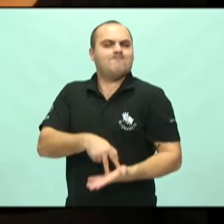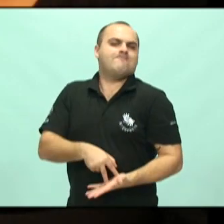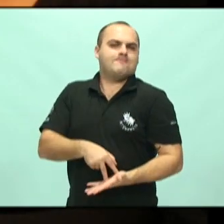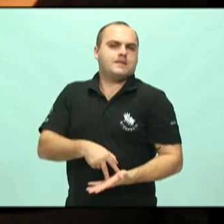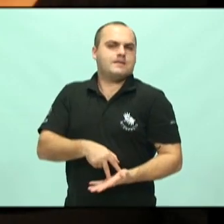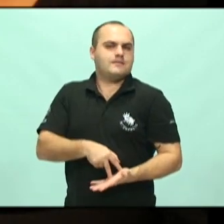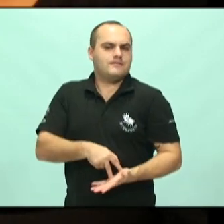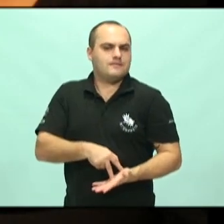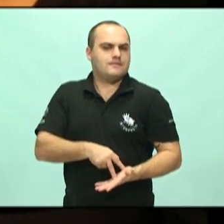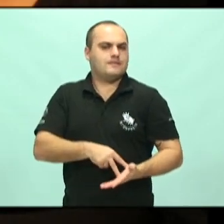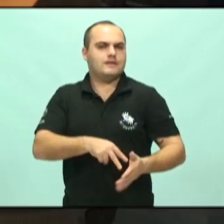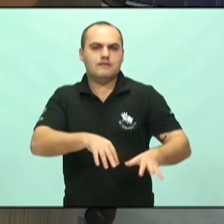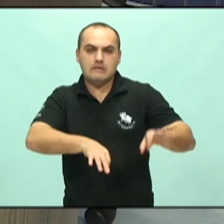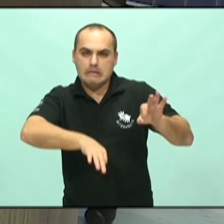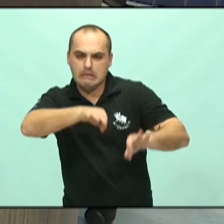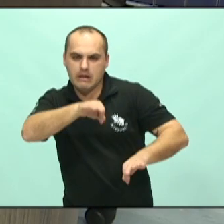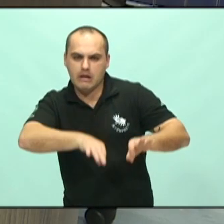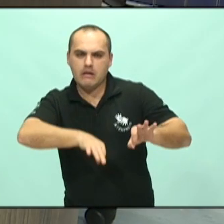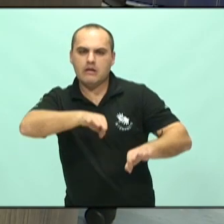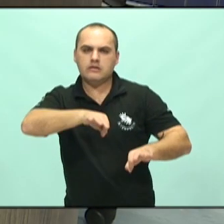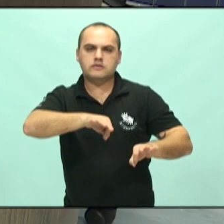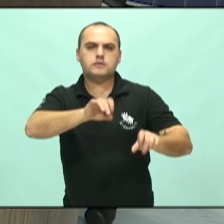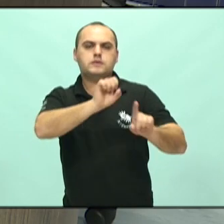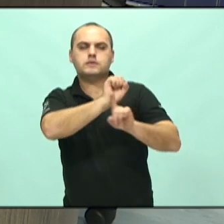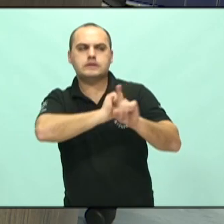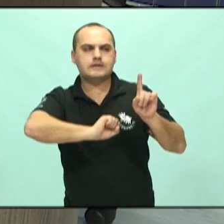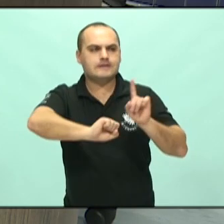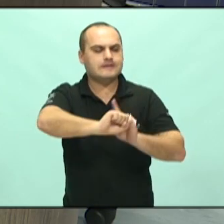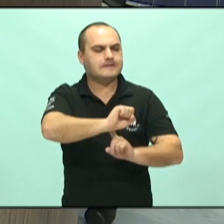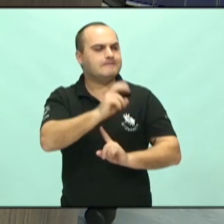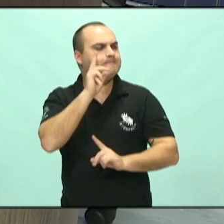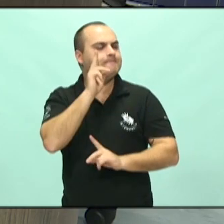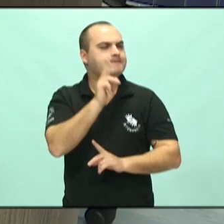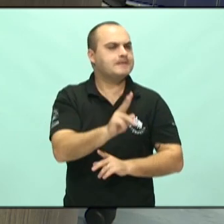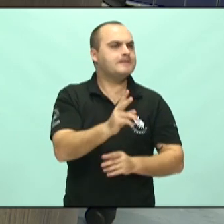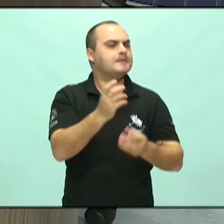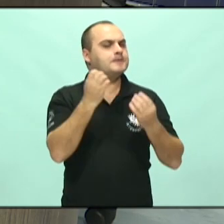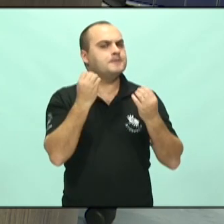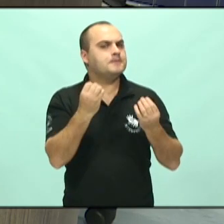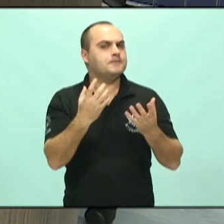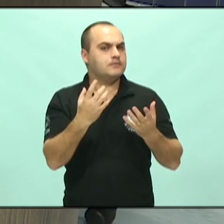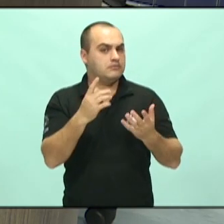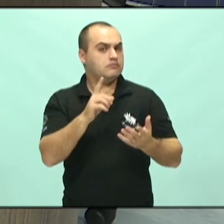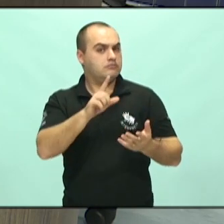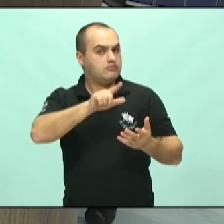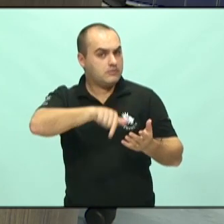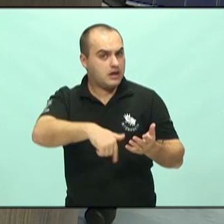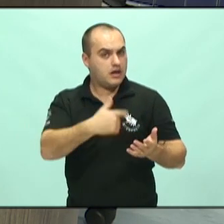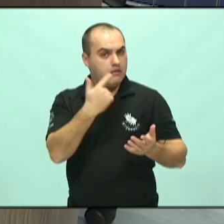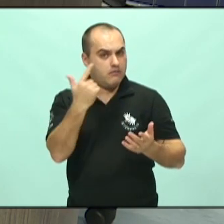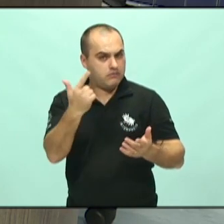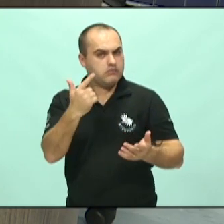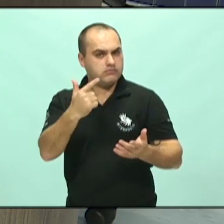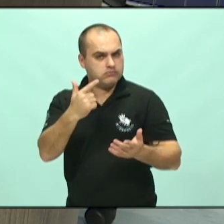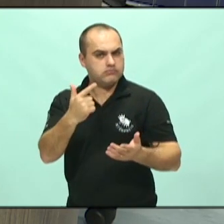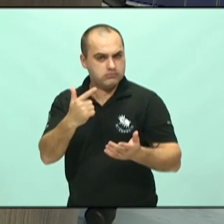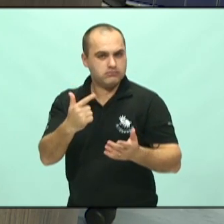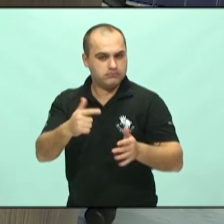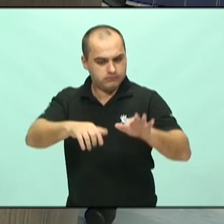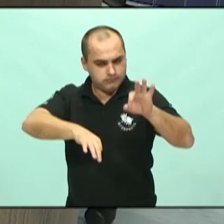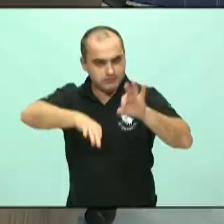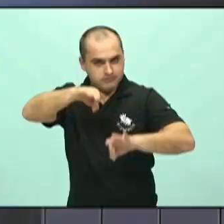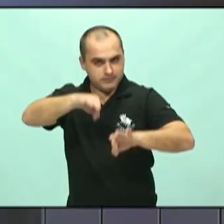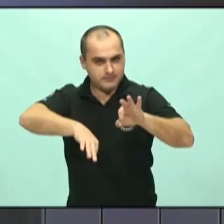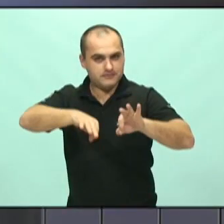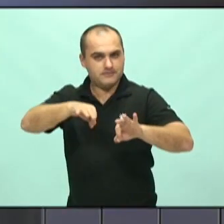uma arte bem compreendida pela sociedade, até porque é uma das artes que sofreu muito no